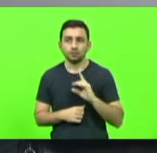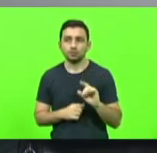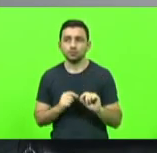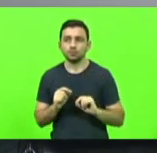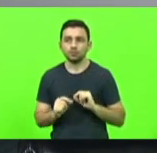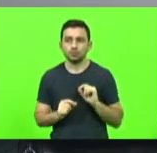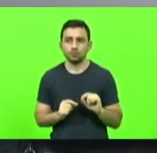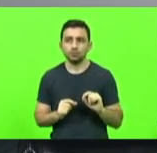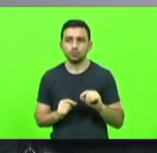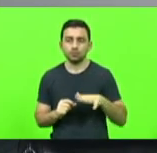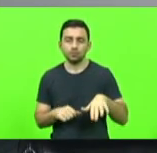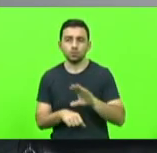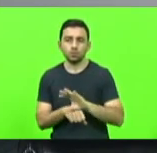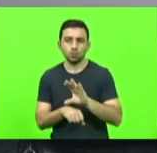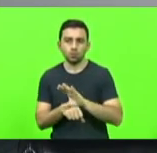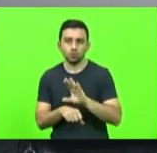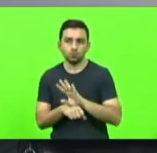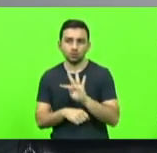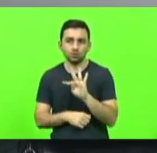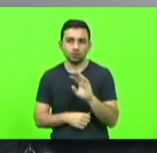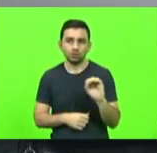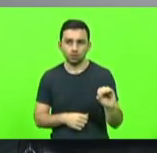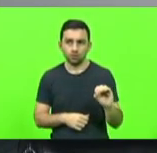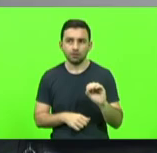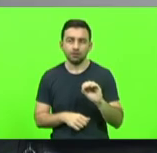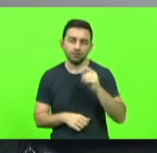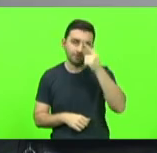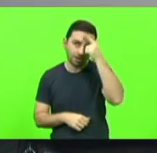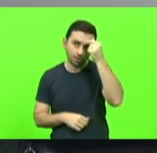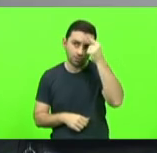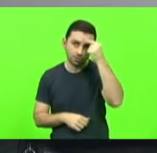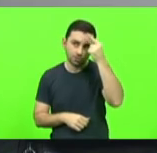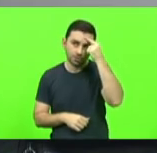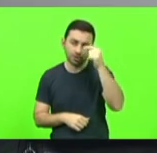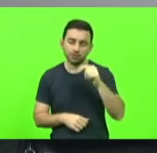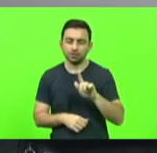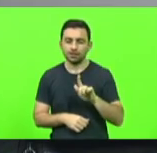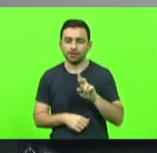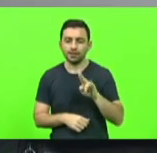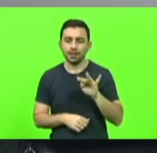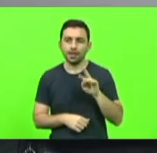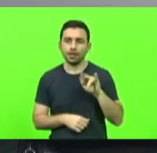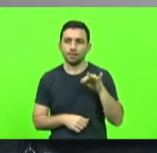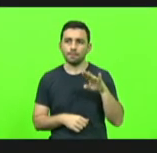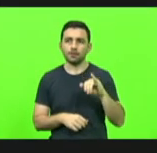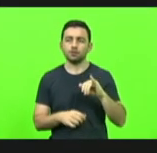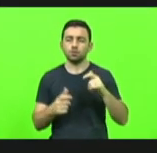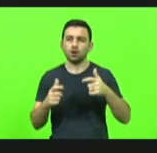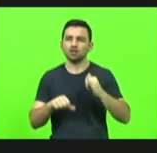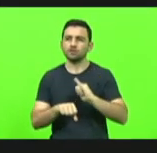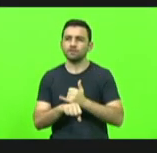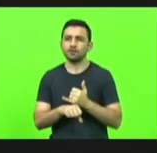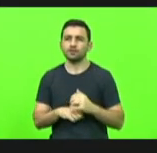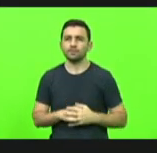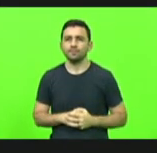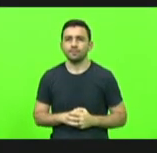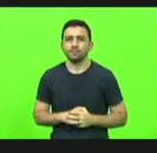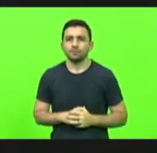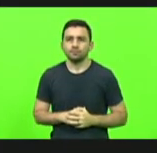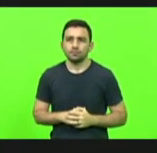coordenação do curso de terapia ocupacional da Faculdade Guilherme Guimbala de Joinville. Por favor.